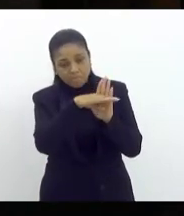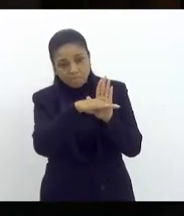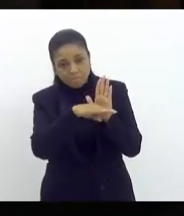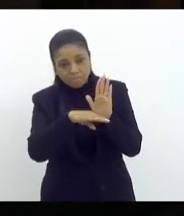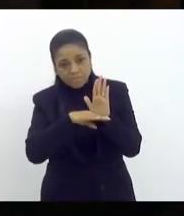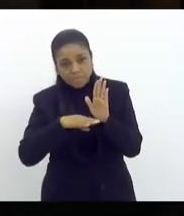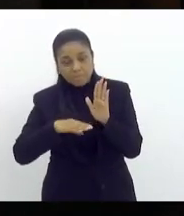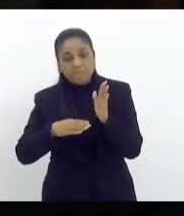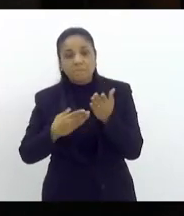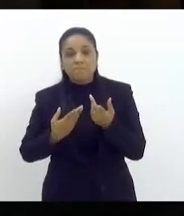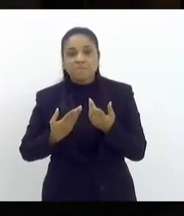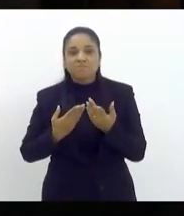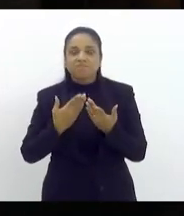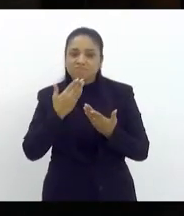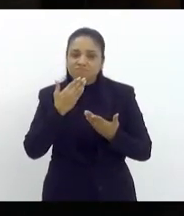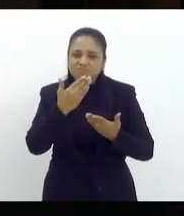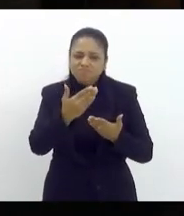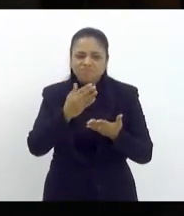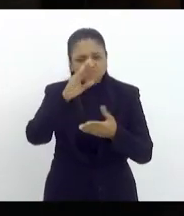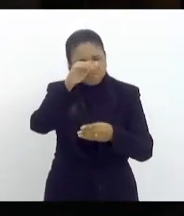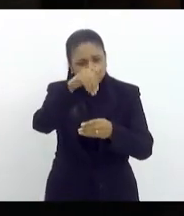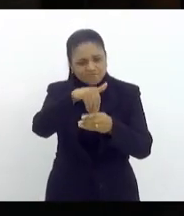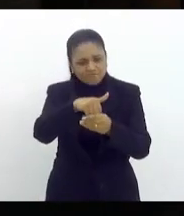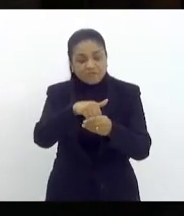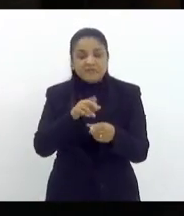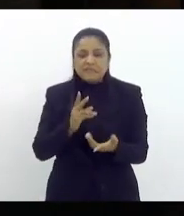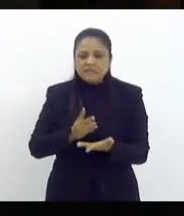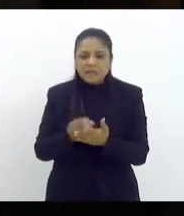mas sempre com responsabilidade fiscal